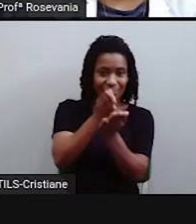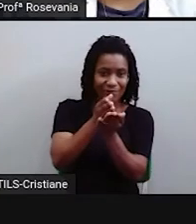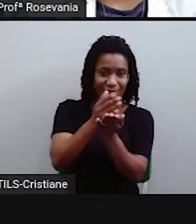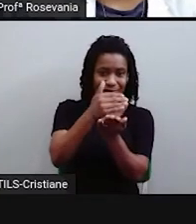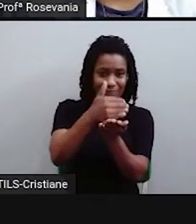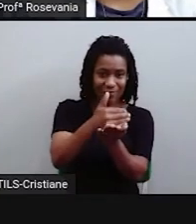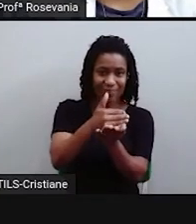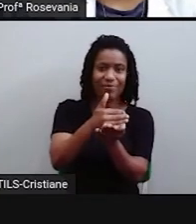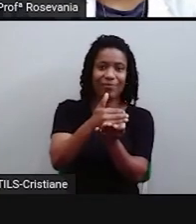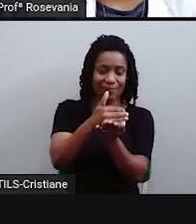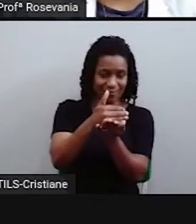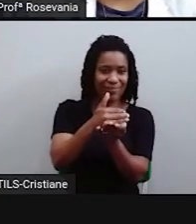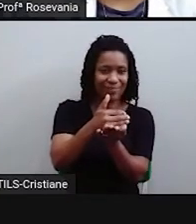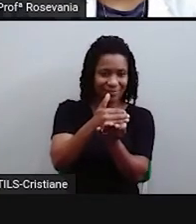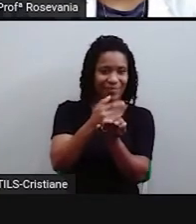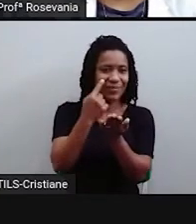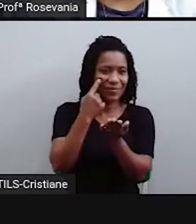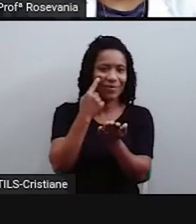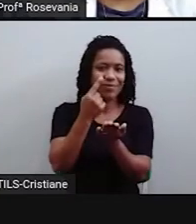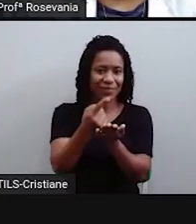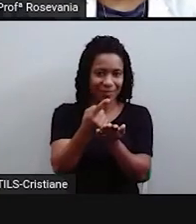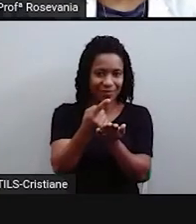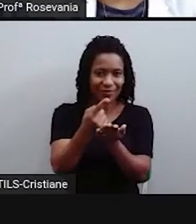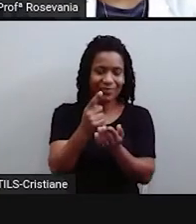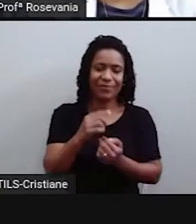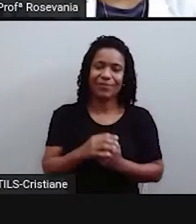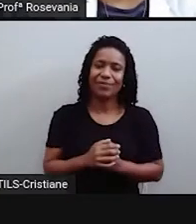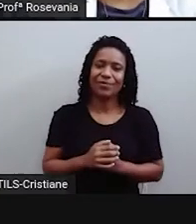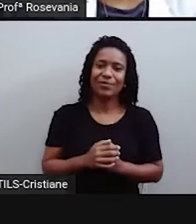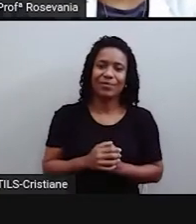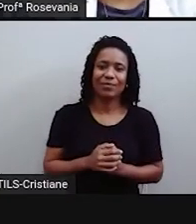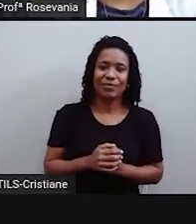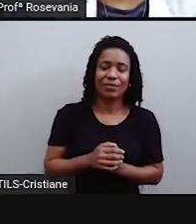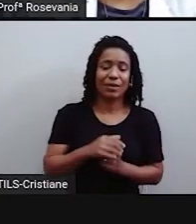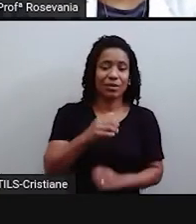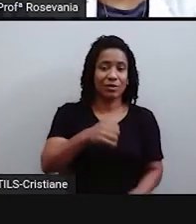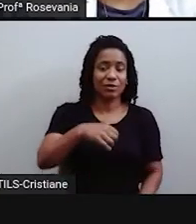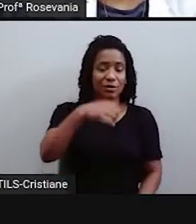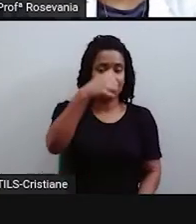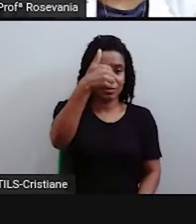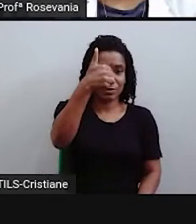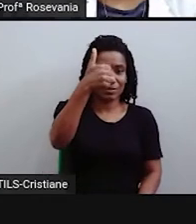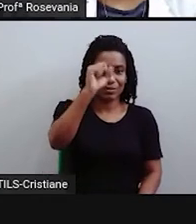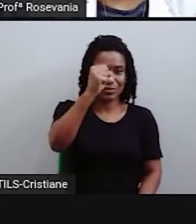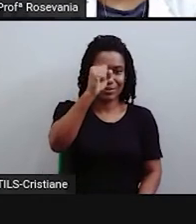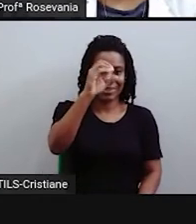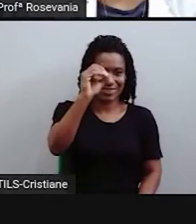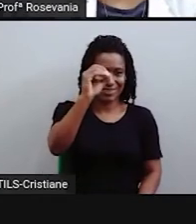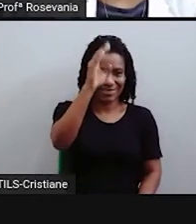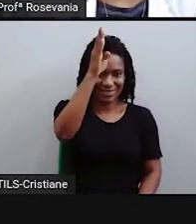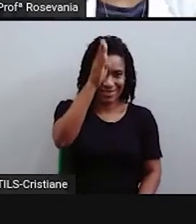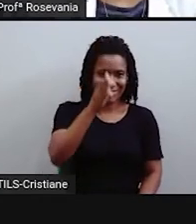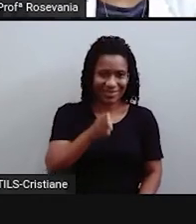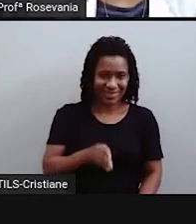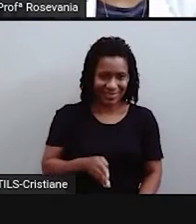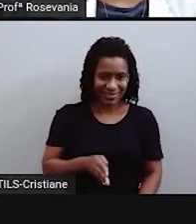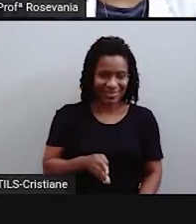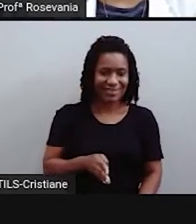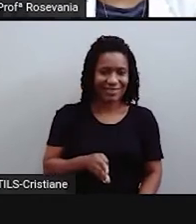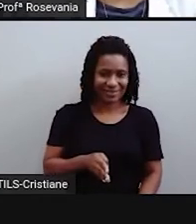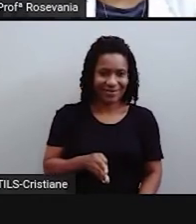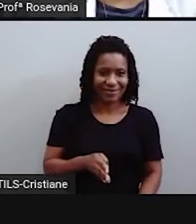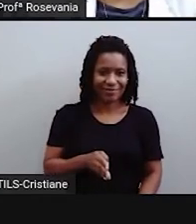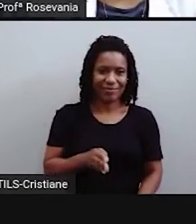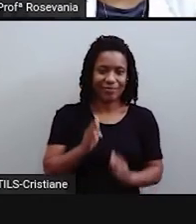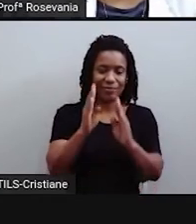formar os outros pontos. Então, eu dividi aqui em 180, duas bandinhas de 180. Essa